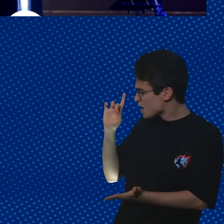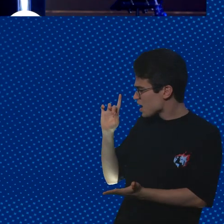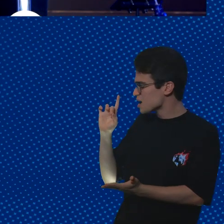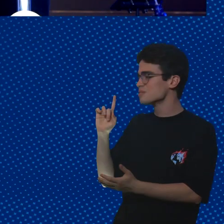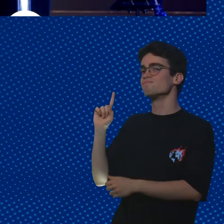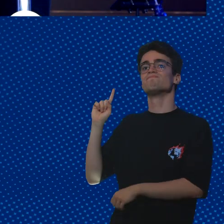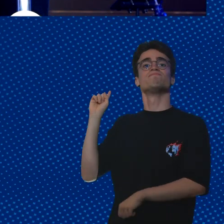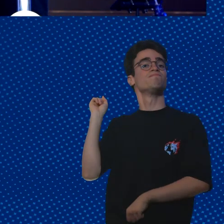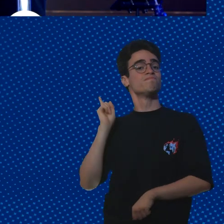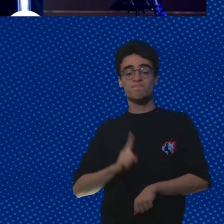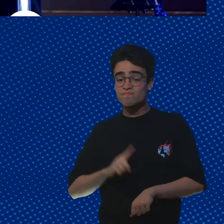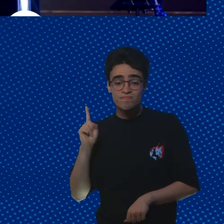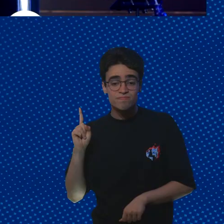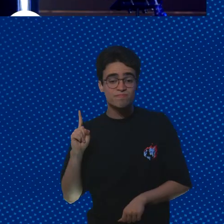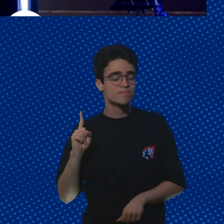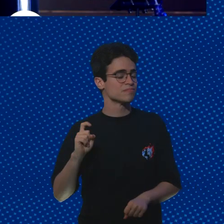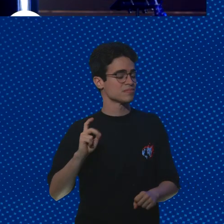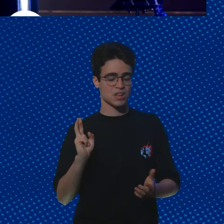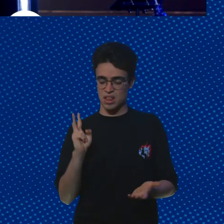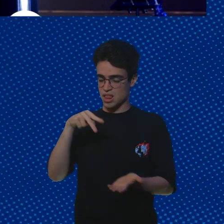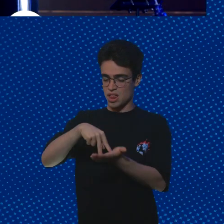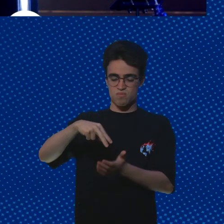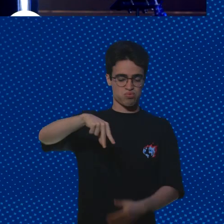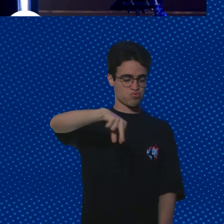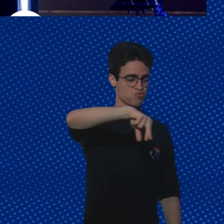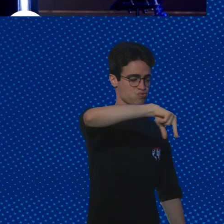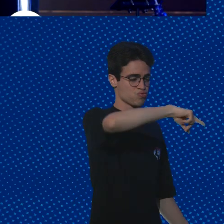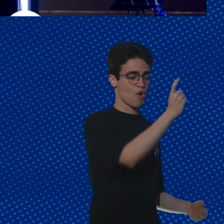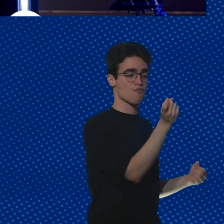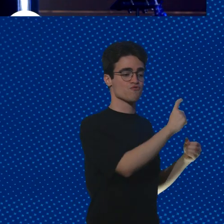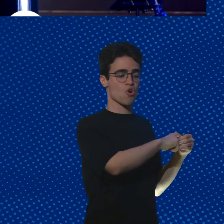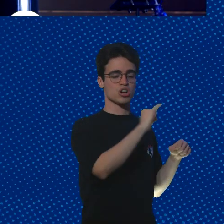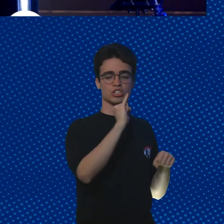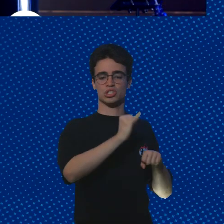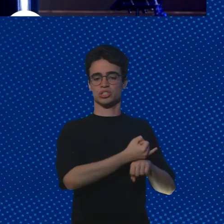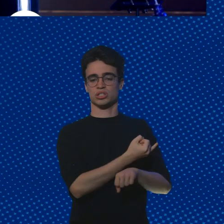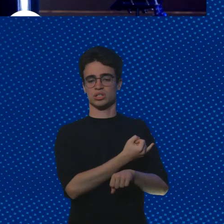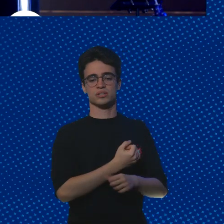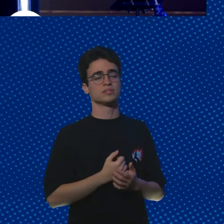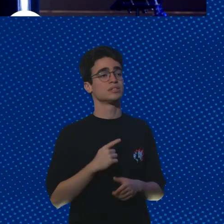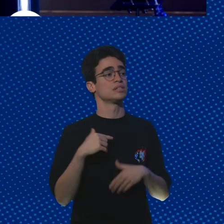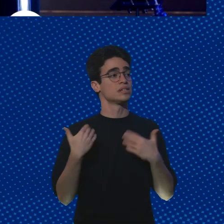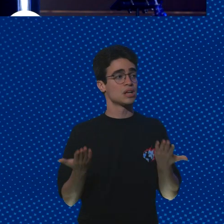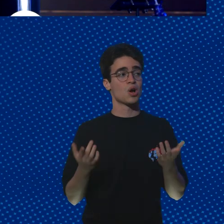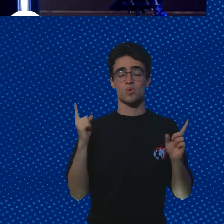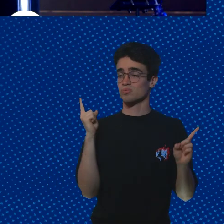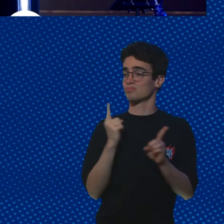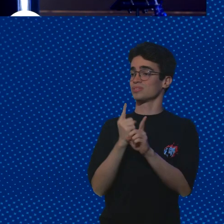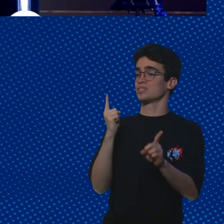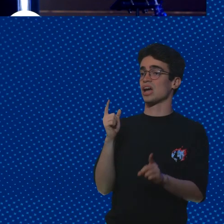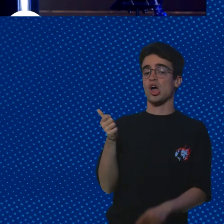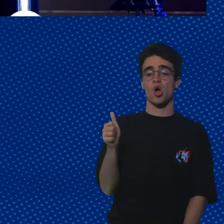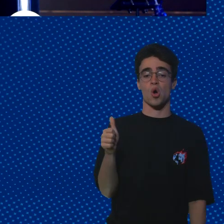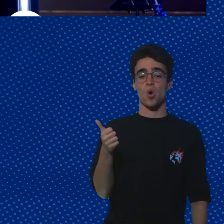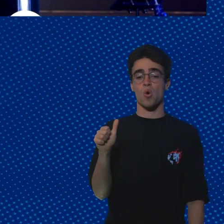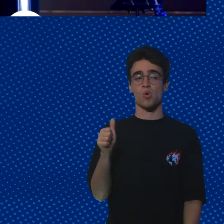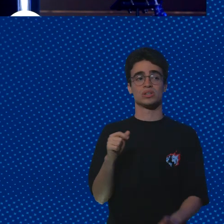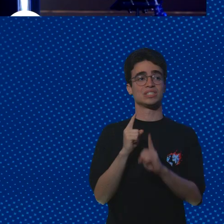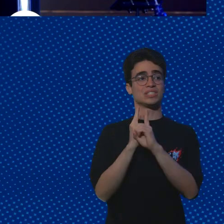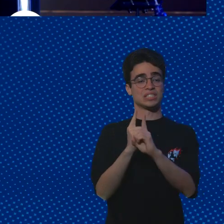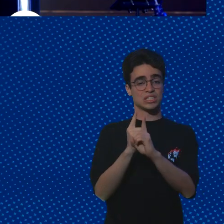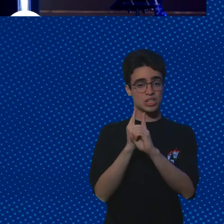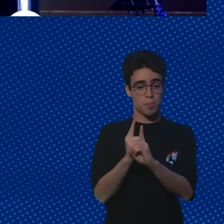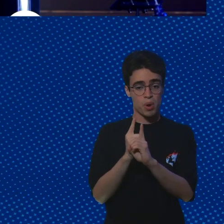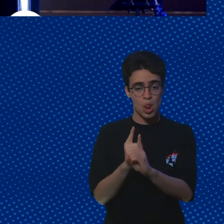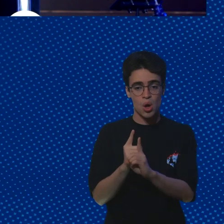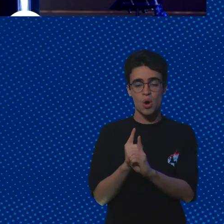hora levantaram-se e voltaram para Jerusalém. Ali encontraram os 11 discípulos e os outros que estavam reunidos com